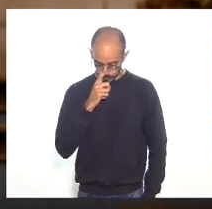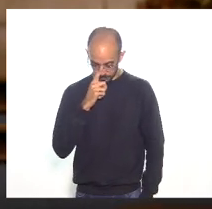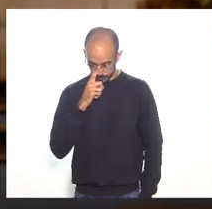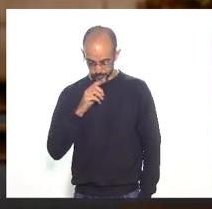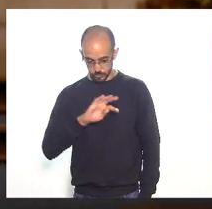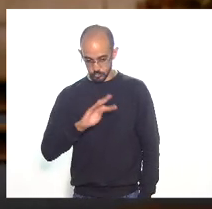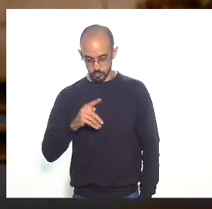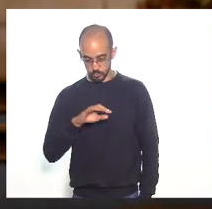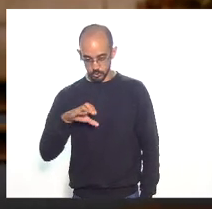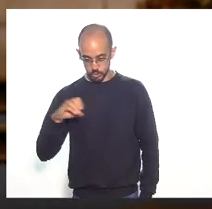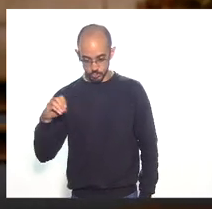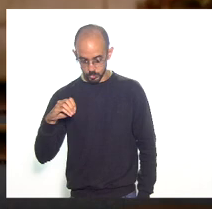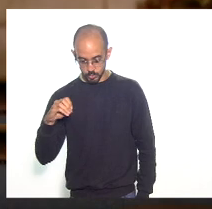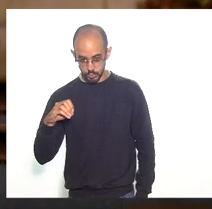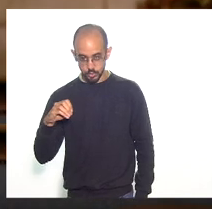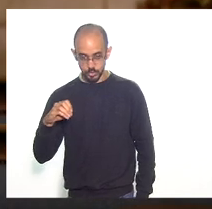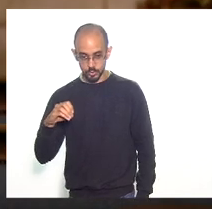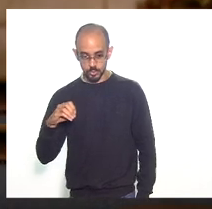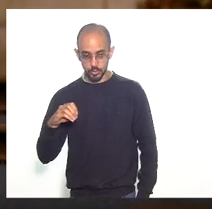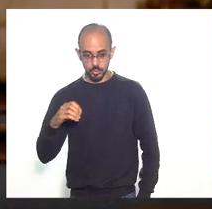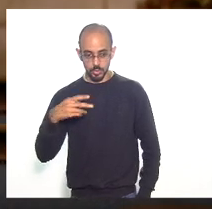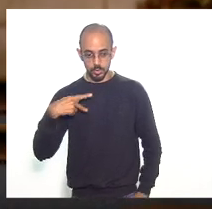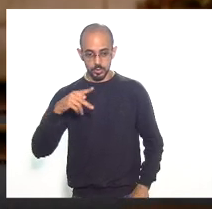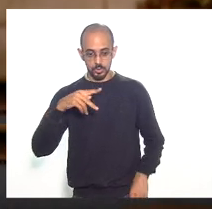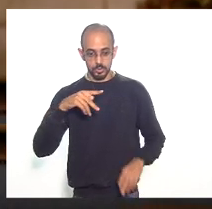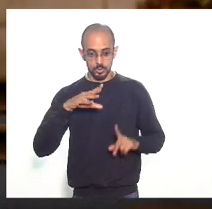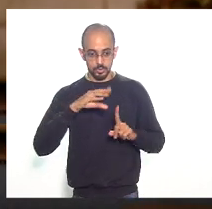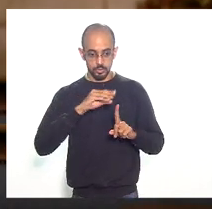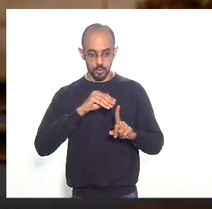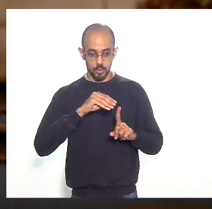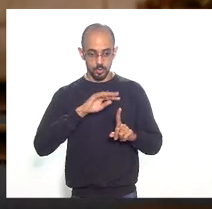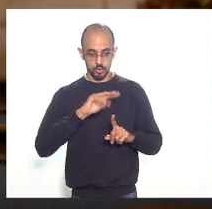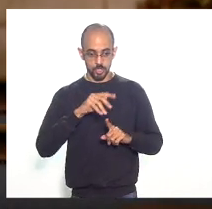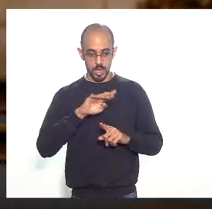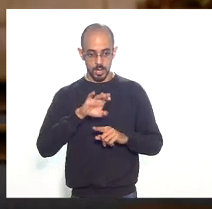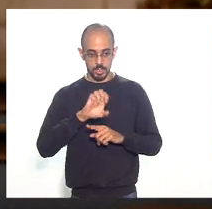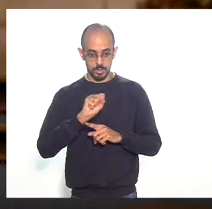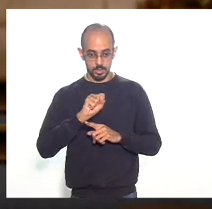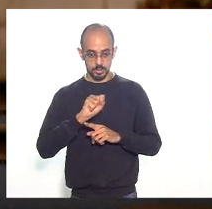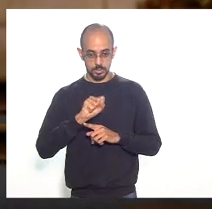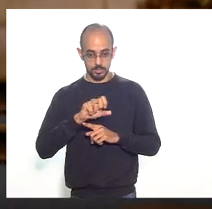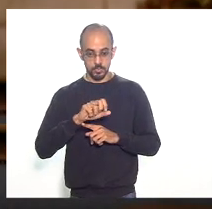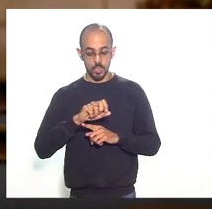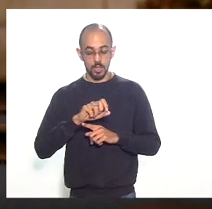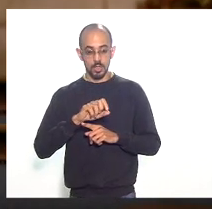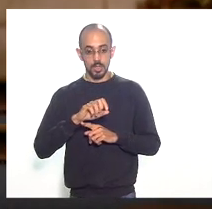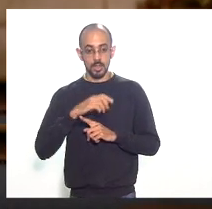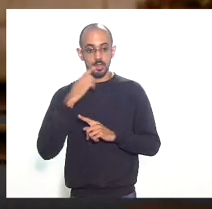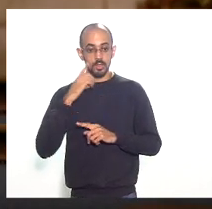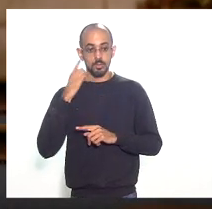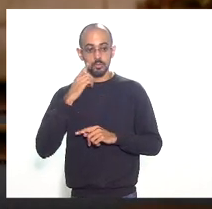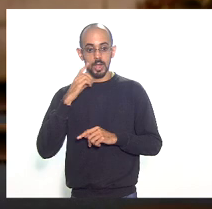Deputado Chico Machado. Seu som está aberto, Charles. Deputado Chiquinho da Mangueira.